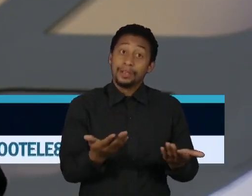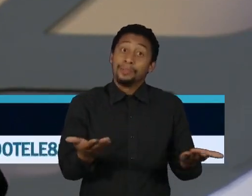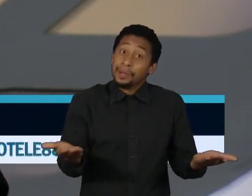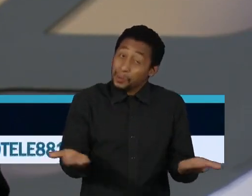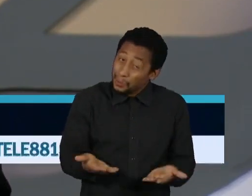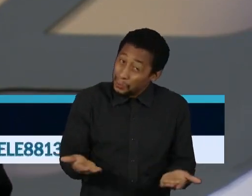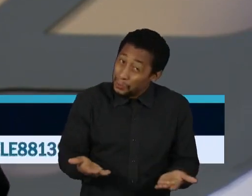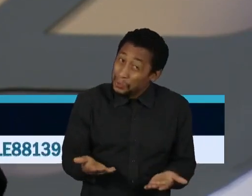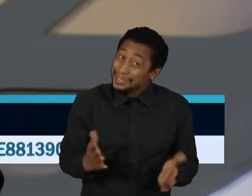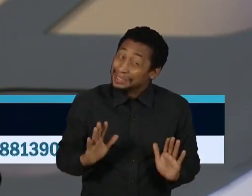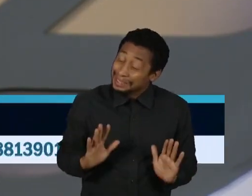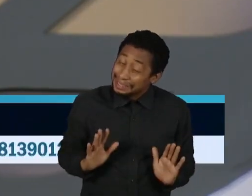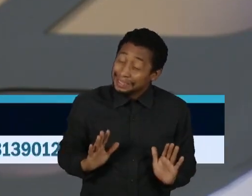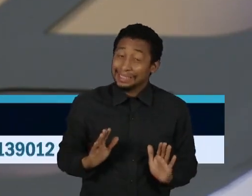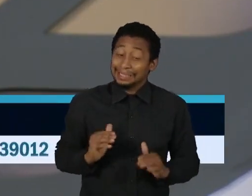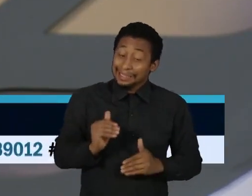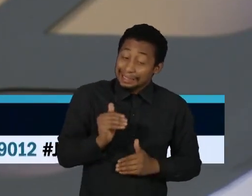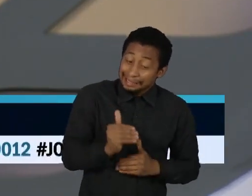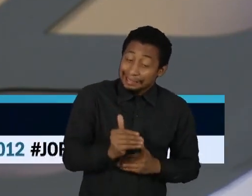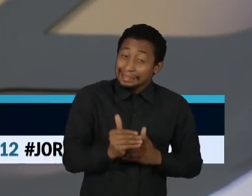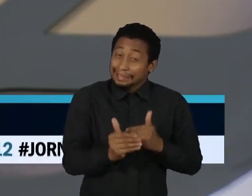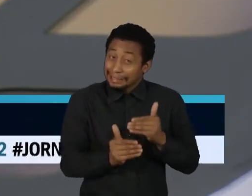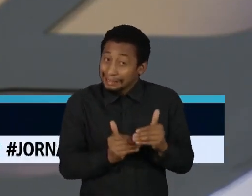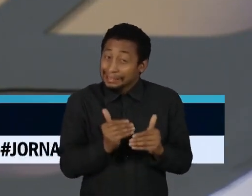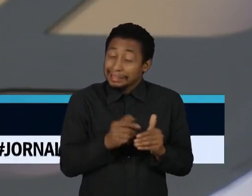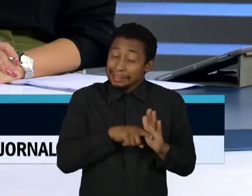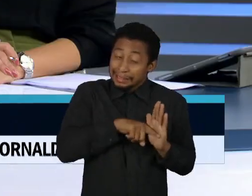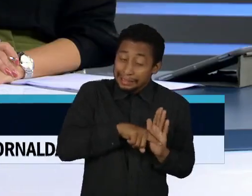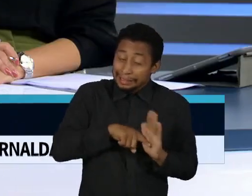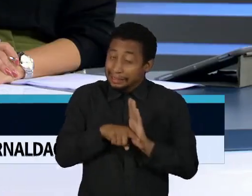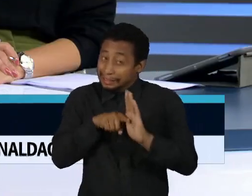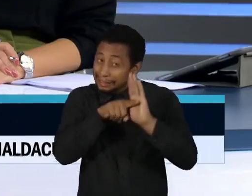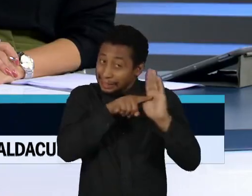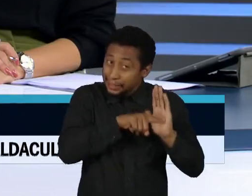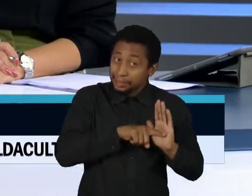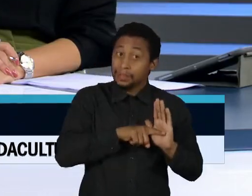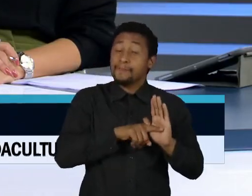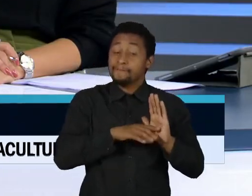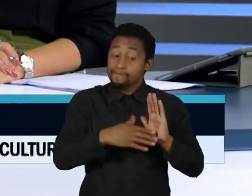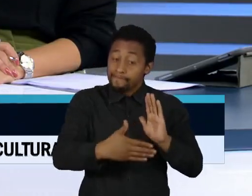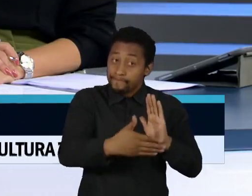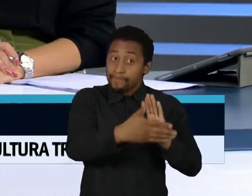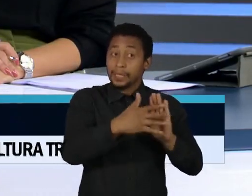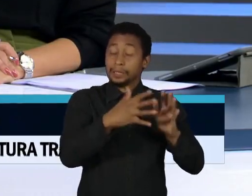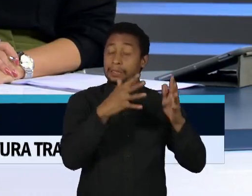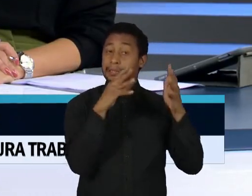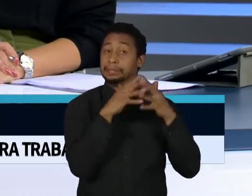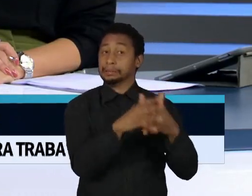a cada passo que a investigação avança, sim, o cenário fica juridicamente mais